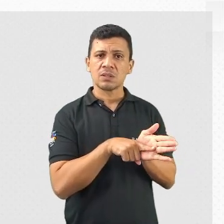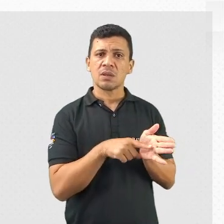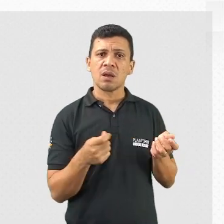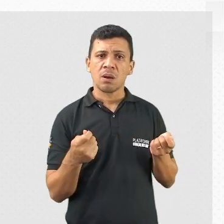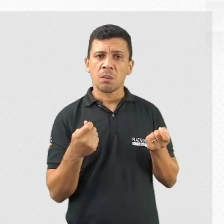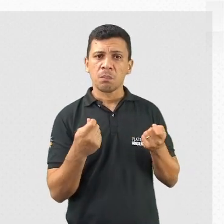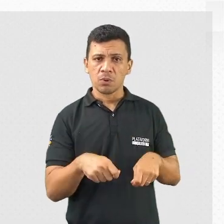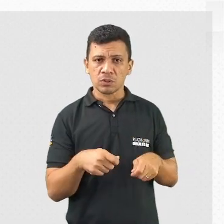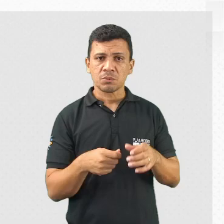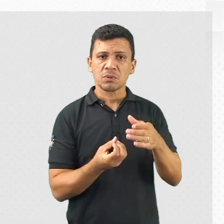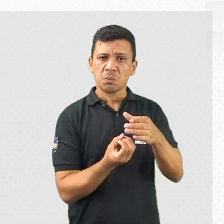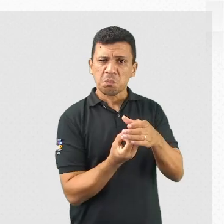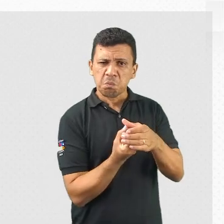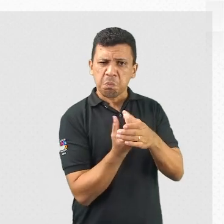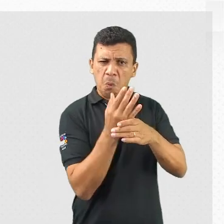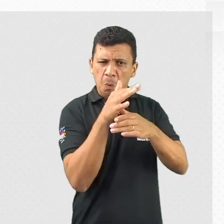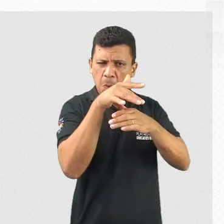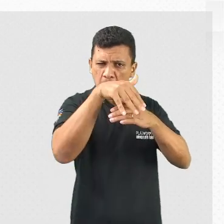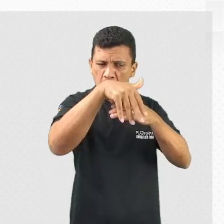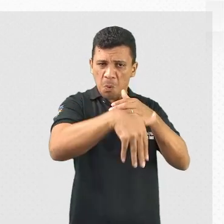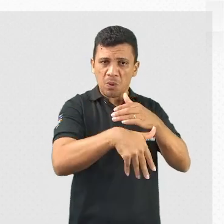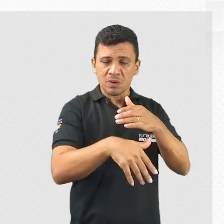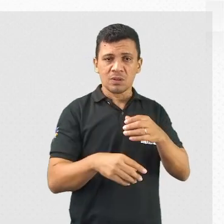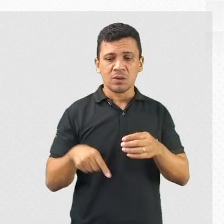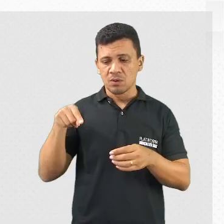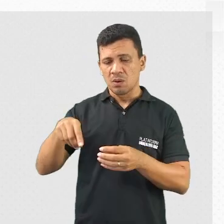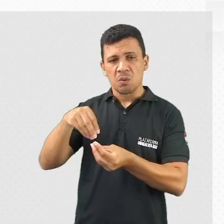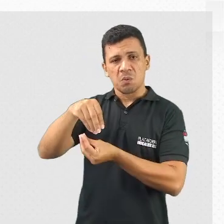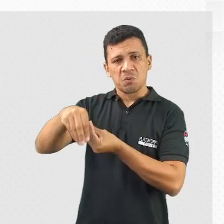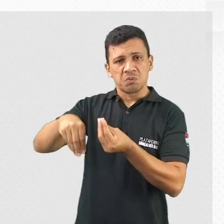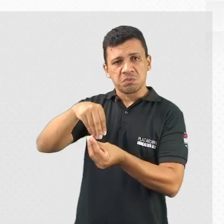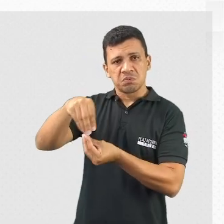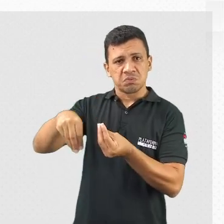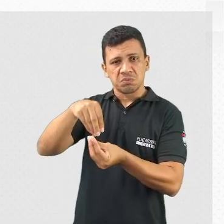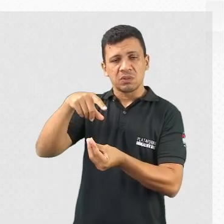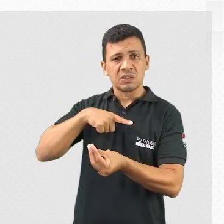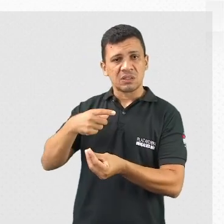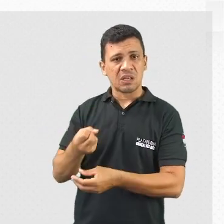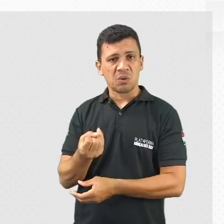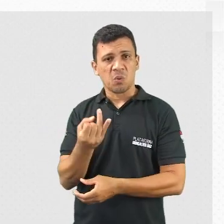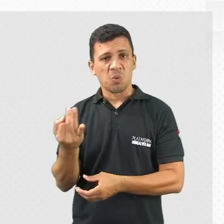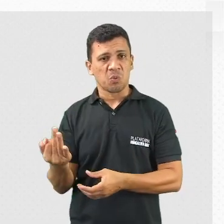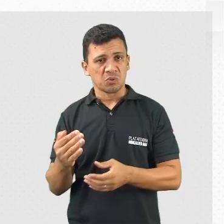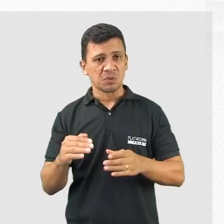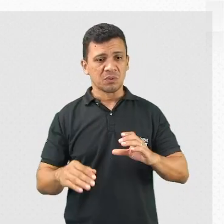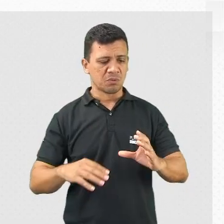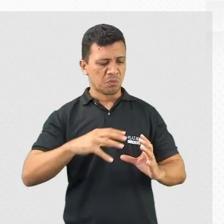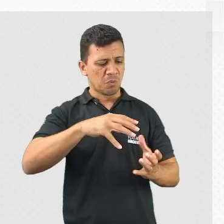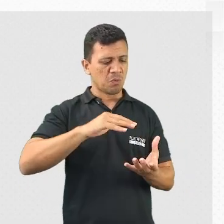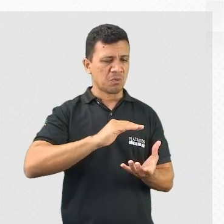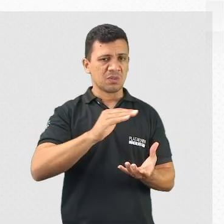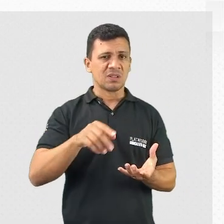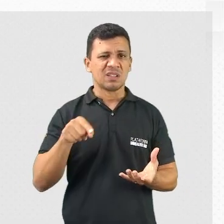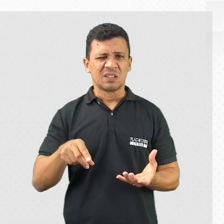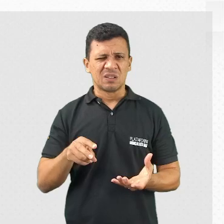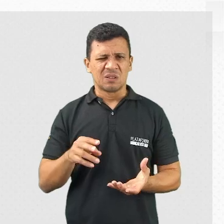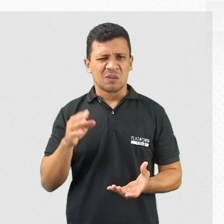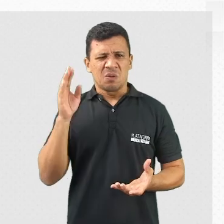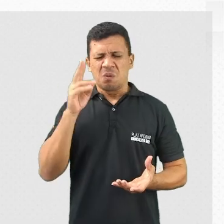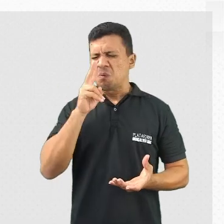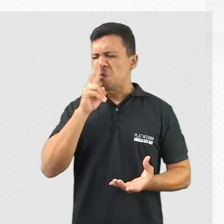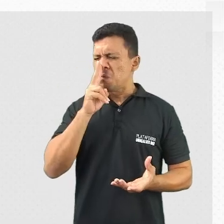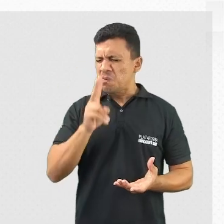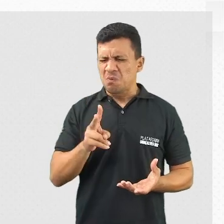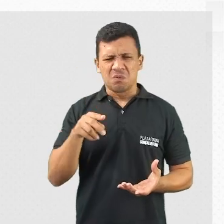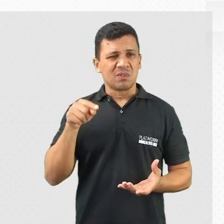possibilidade de uma erupção vulcânica é quando magnésio e enxofre começam a chegar em grande proporção na superfície. E são elementos que têm cheiro forte, né? Então, em áreas,